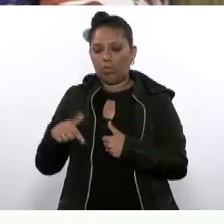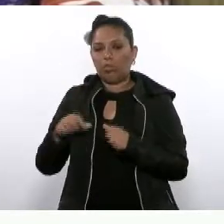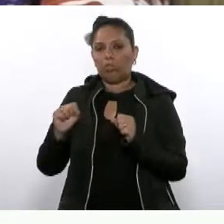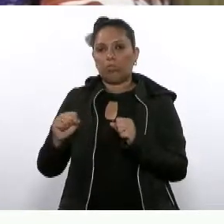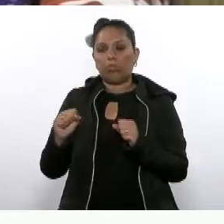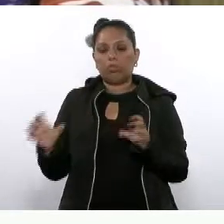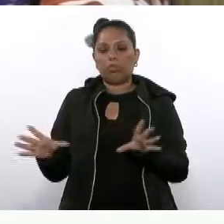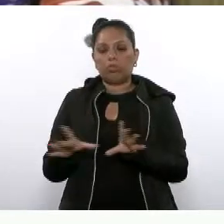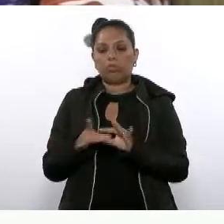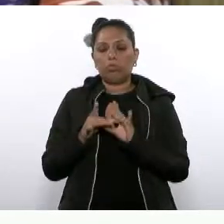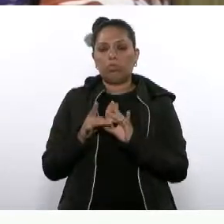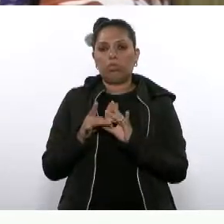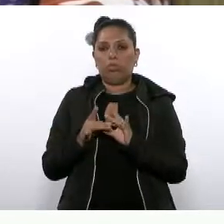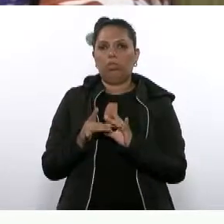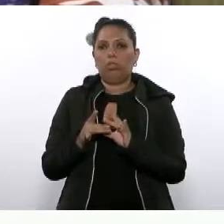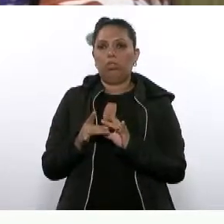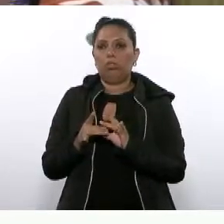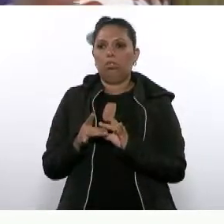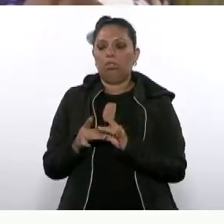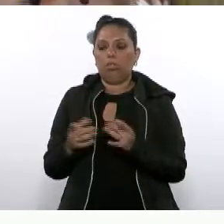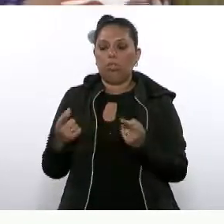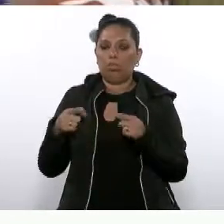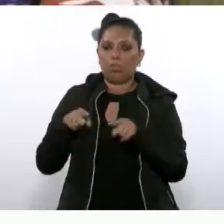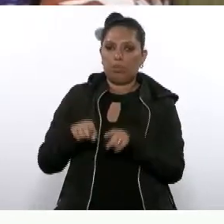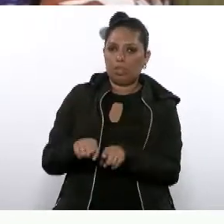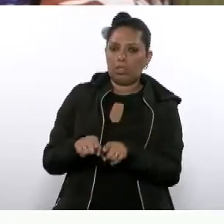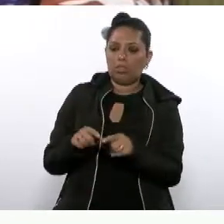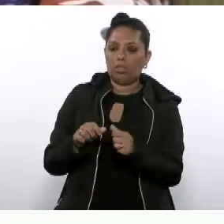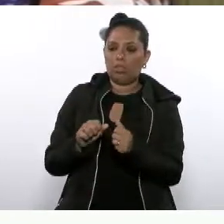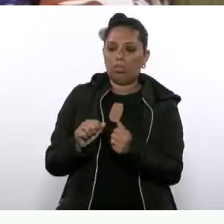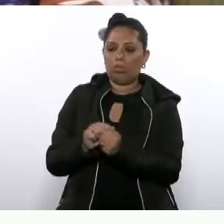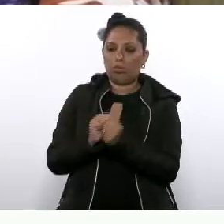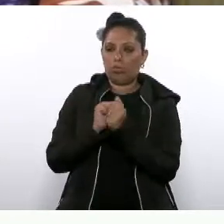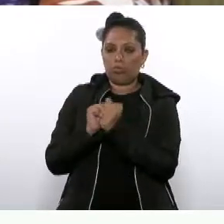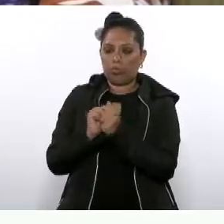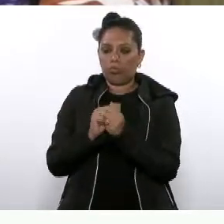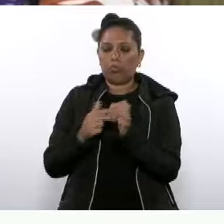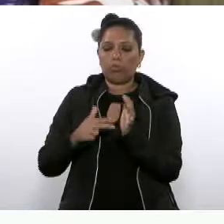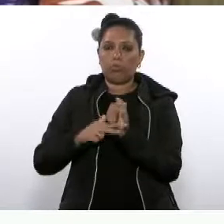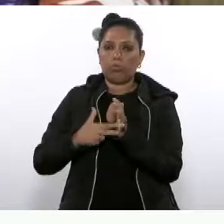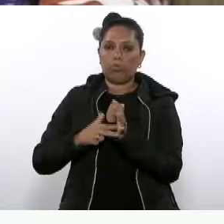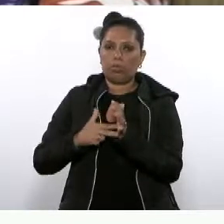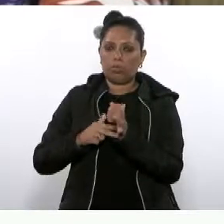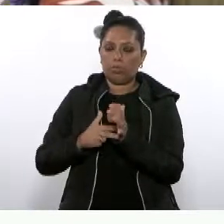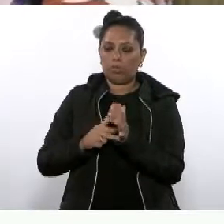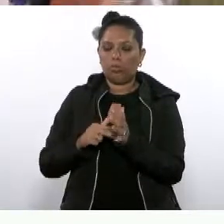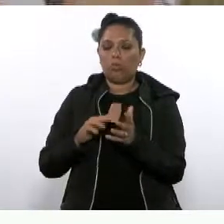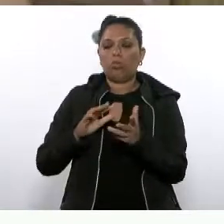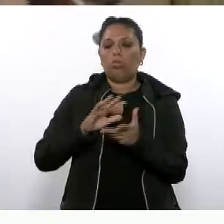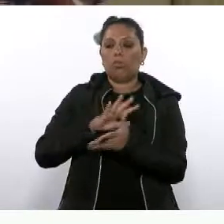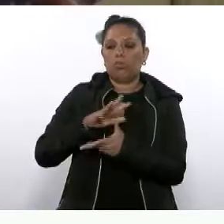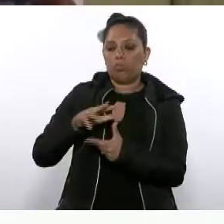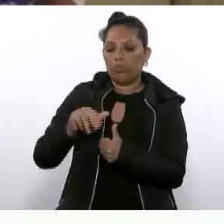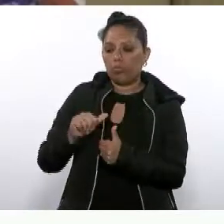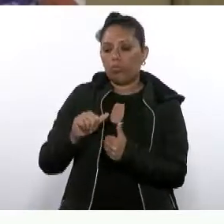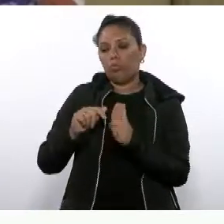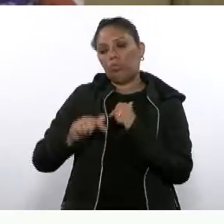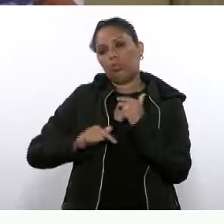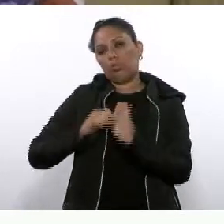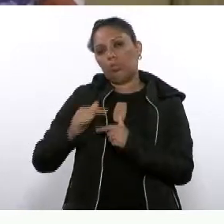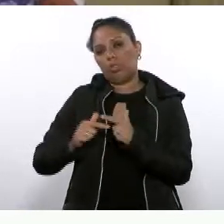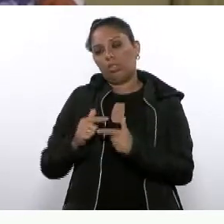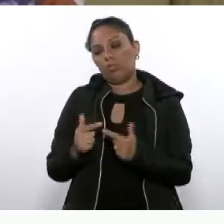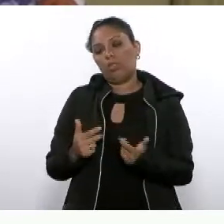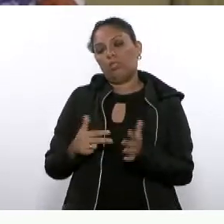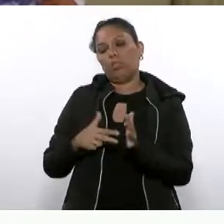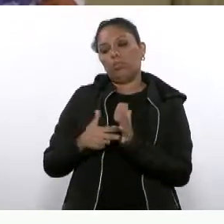gente poderia estar propondo essa participação mais coletiva com o mundo do trabalho, com o trabalho conjunto,